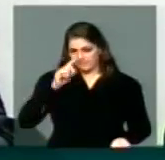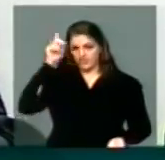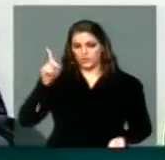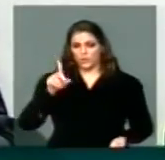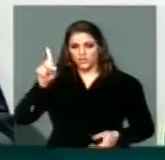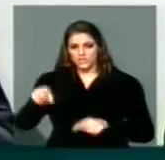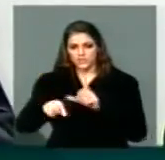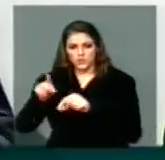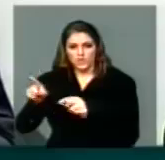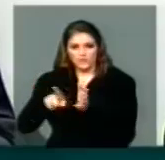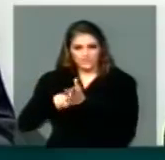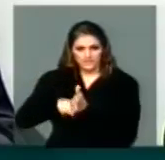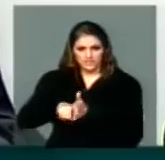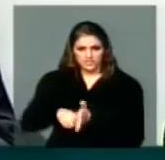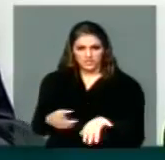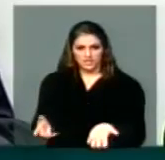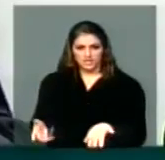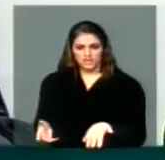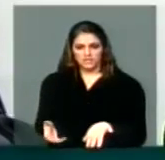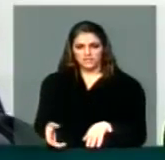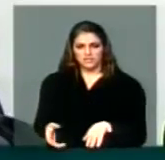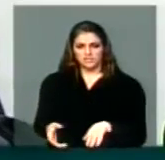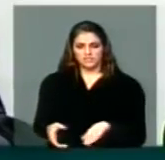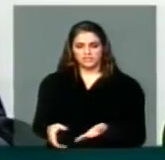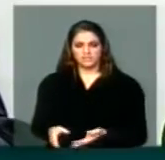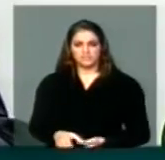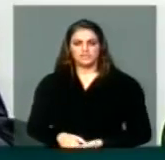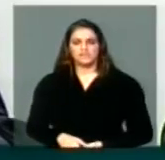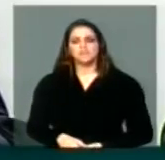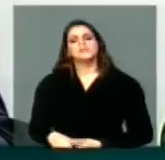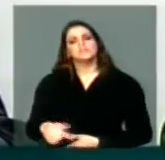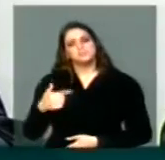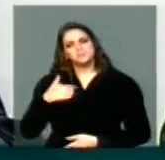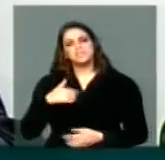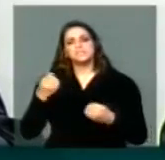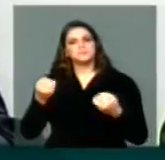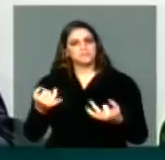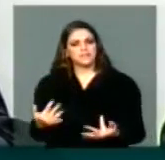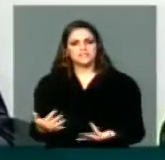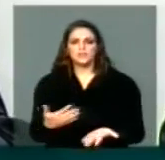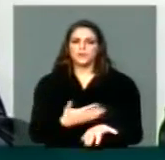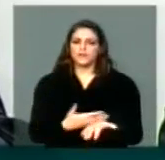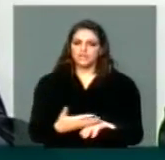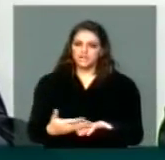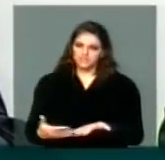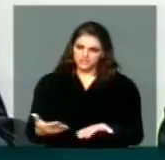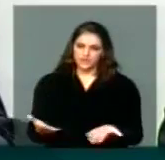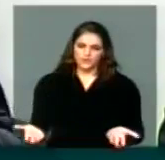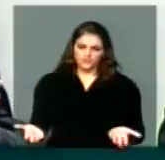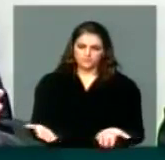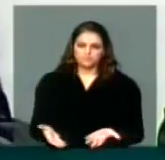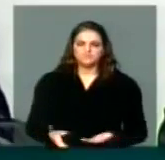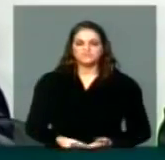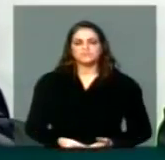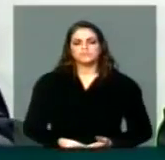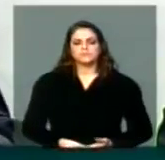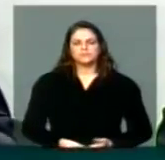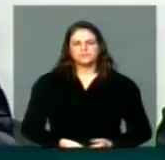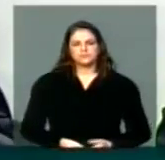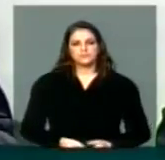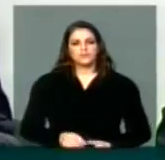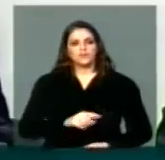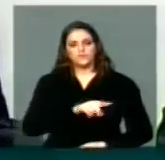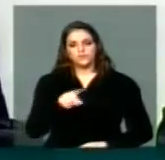investigar. Essas considerações iniciais eu queria fazer, tentando dissertar a petição. Acho que Vossas